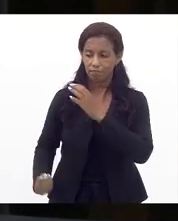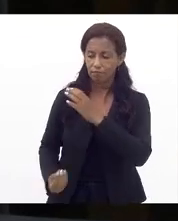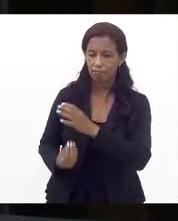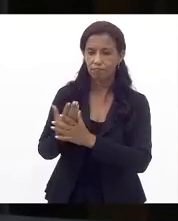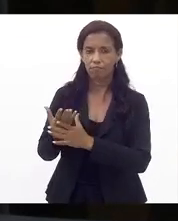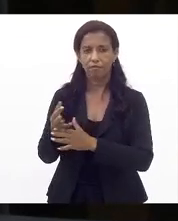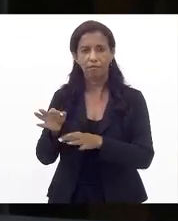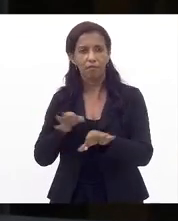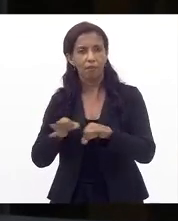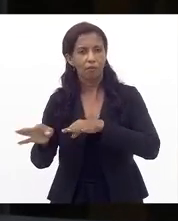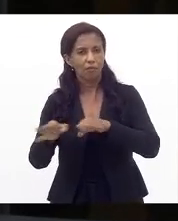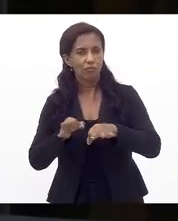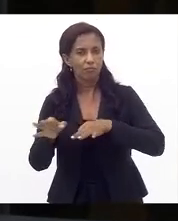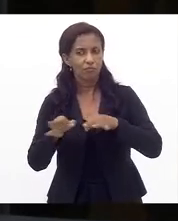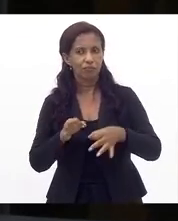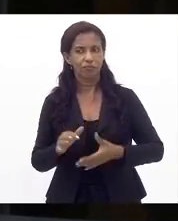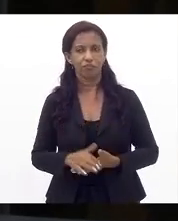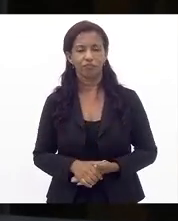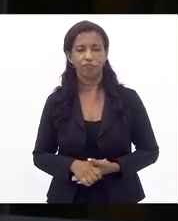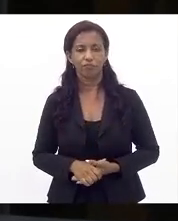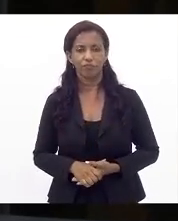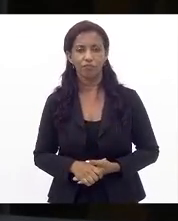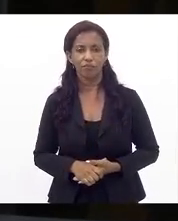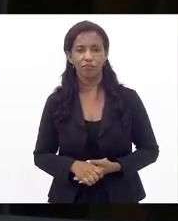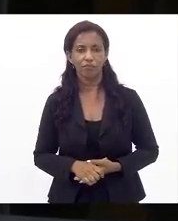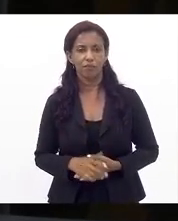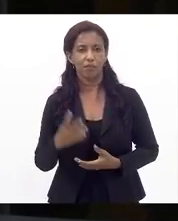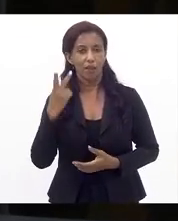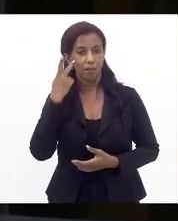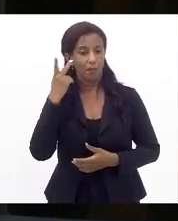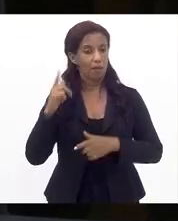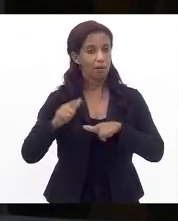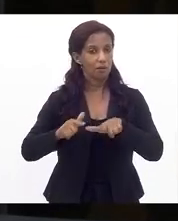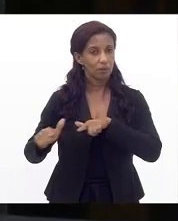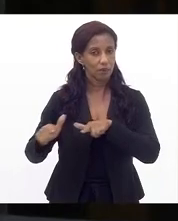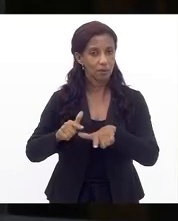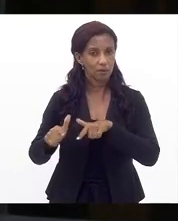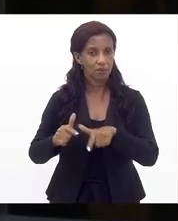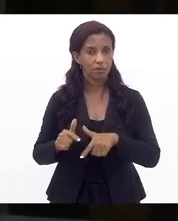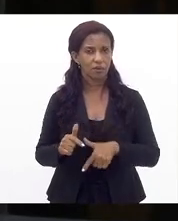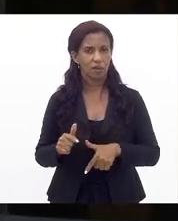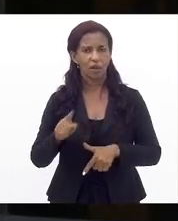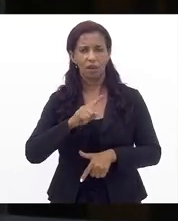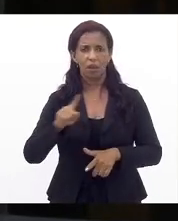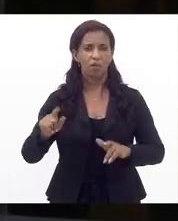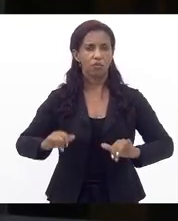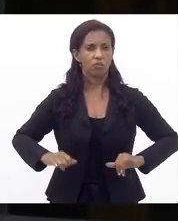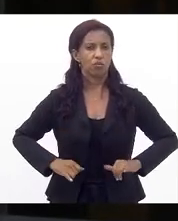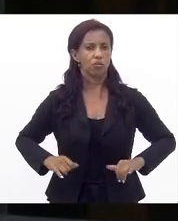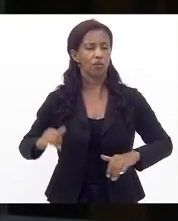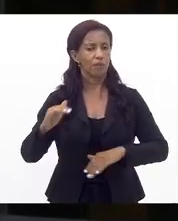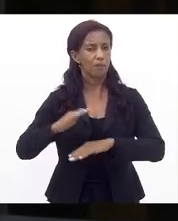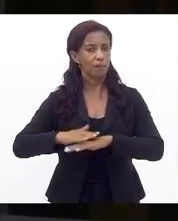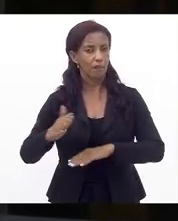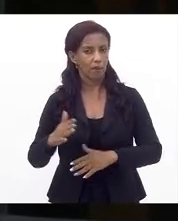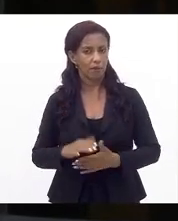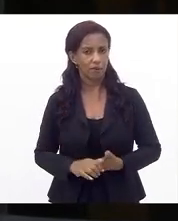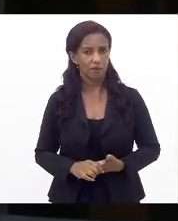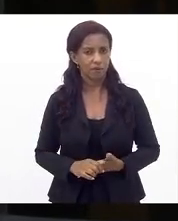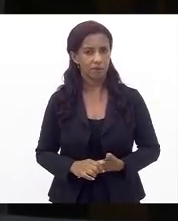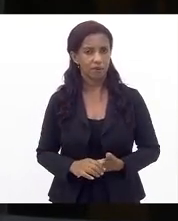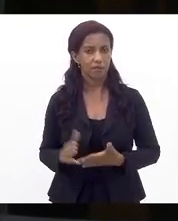criar um mecanismo e para que o servidor não sofra mais uma vez